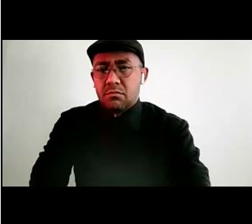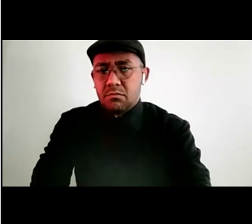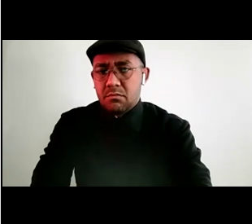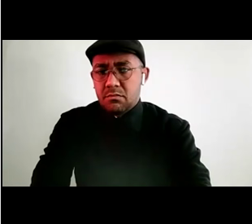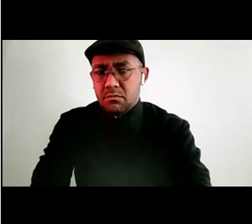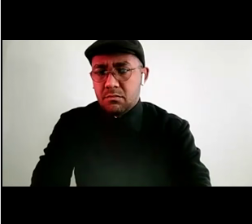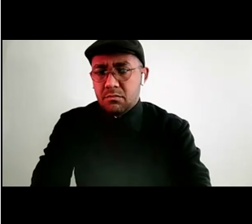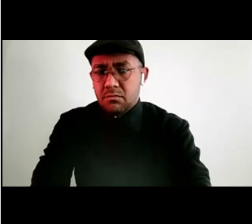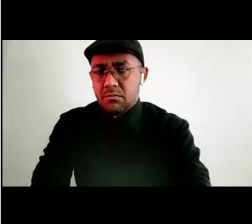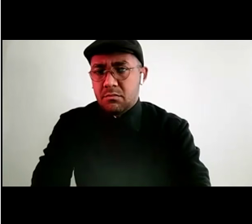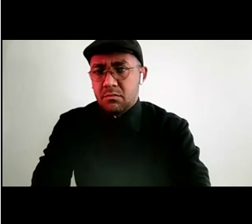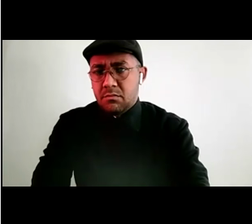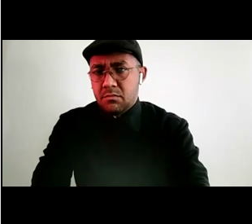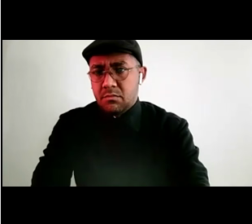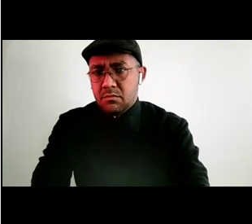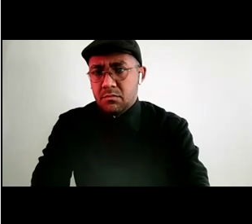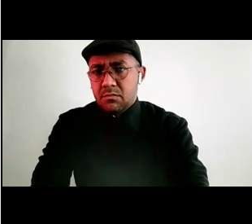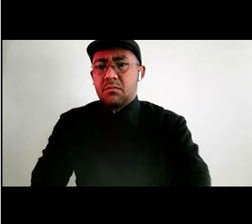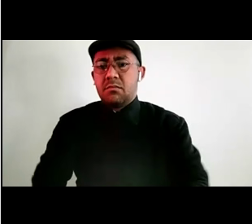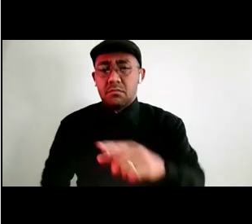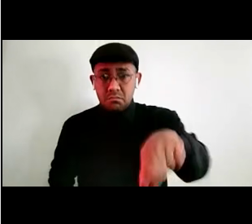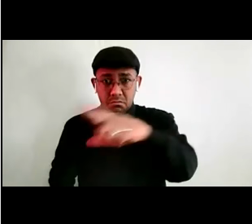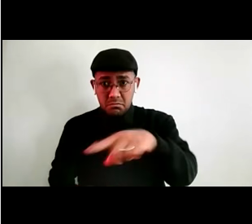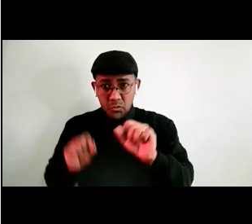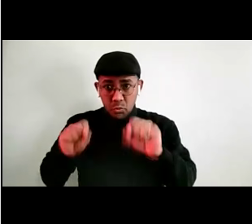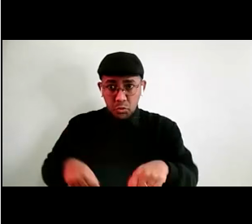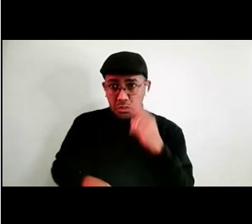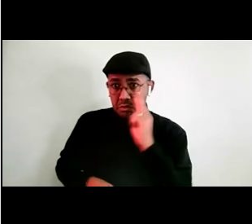Alex, você pode ver o slide?